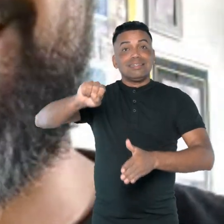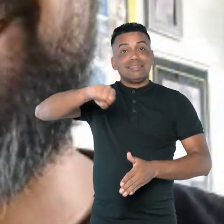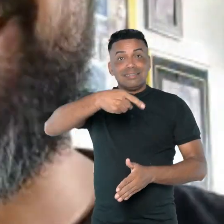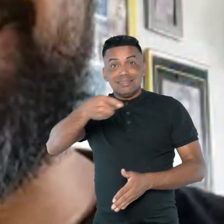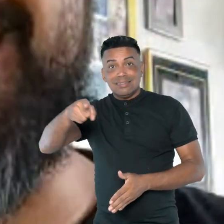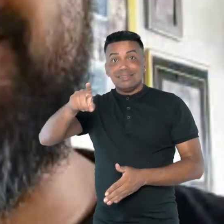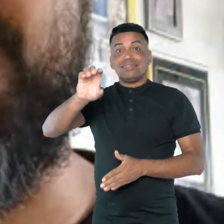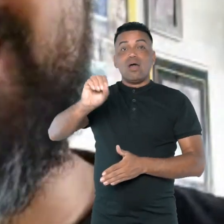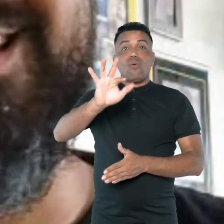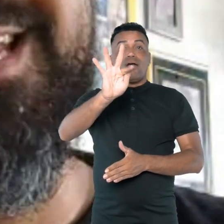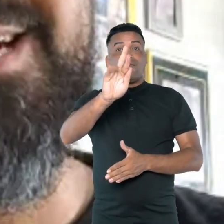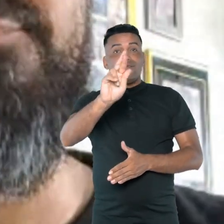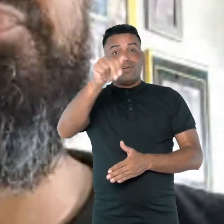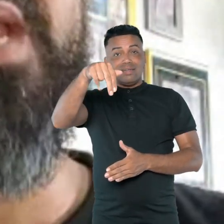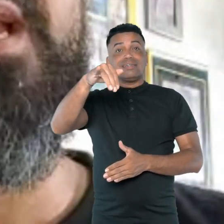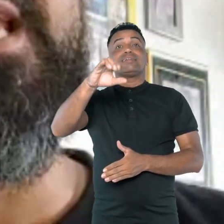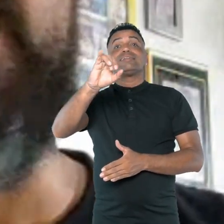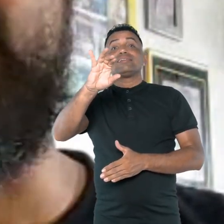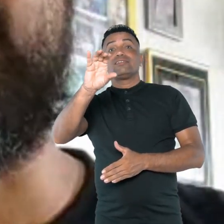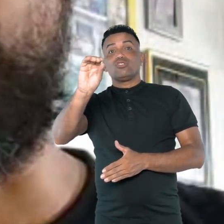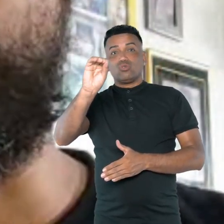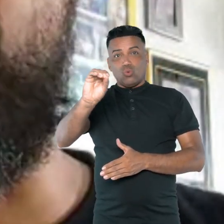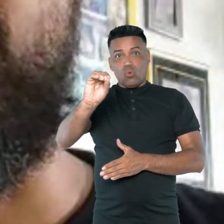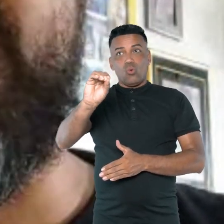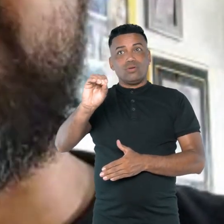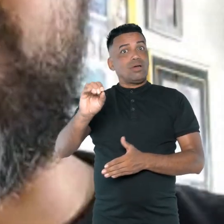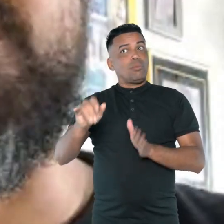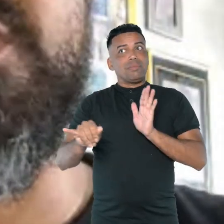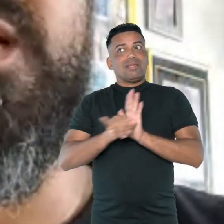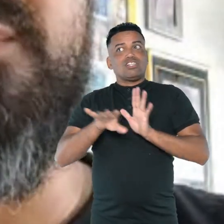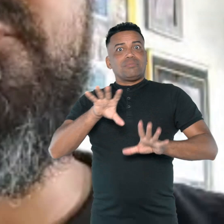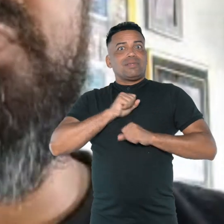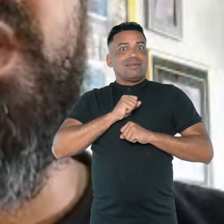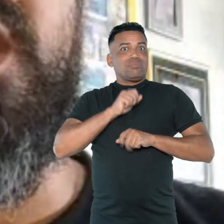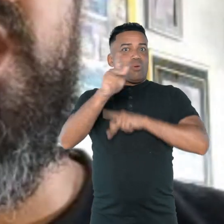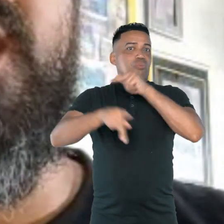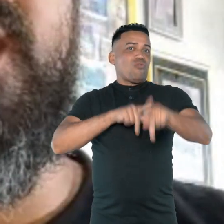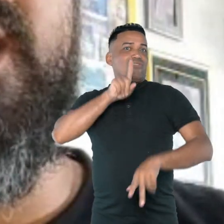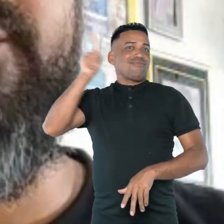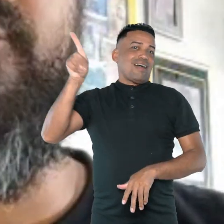territorial da identidade barranqueira. E aí já está um pouco a resposta, né?